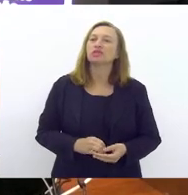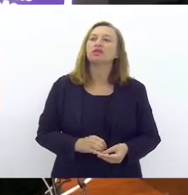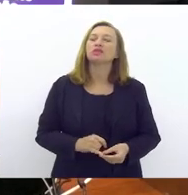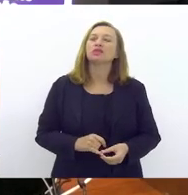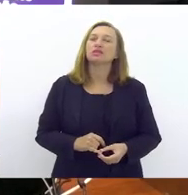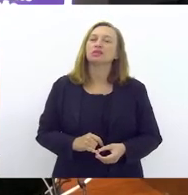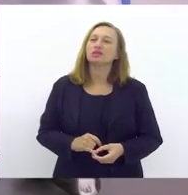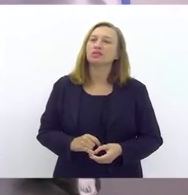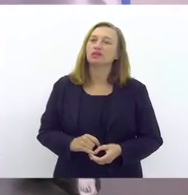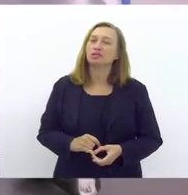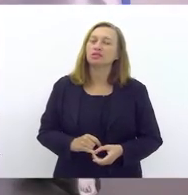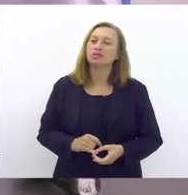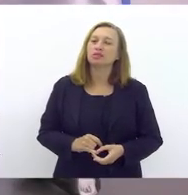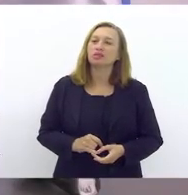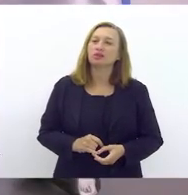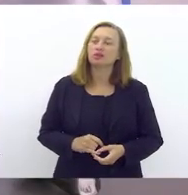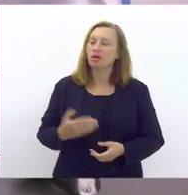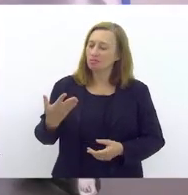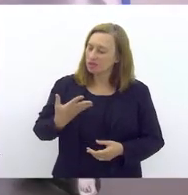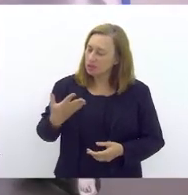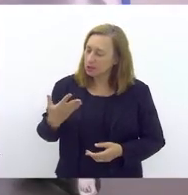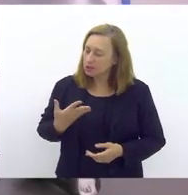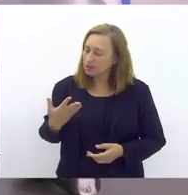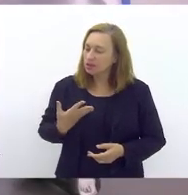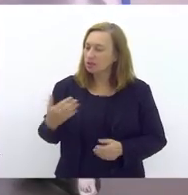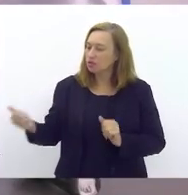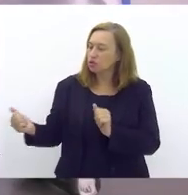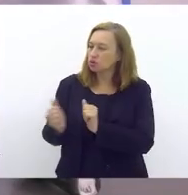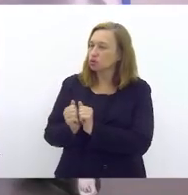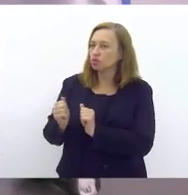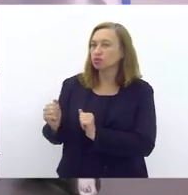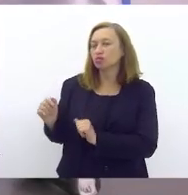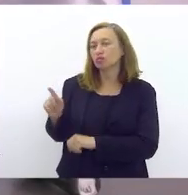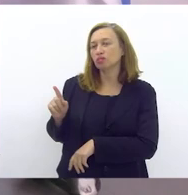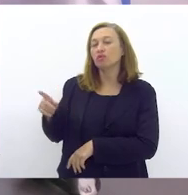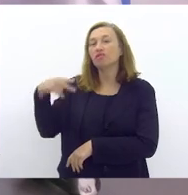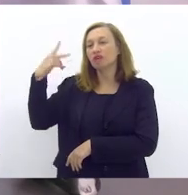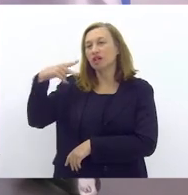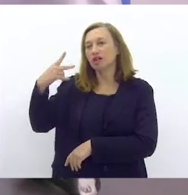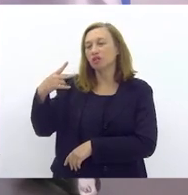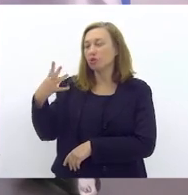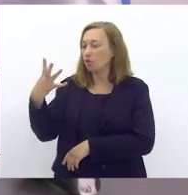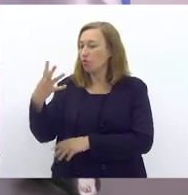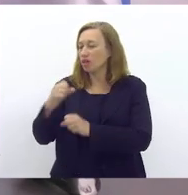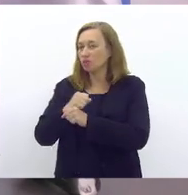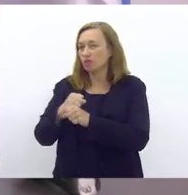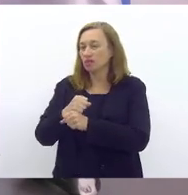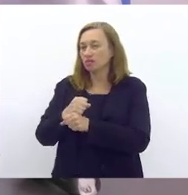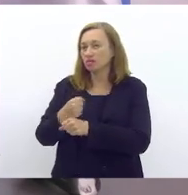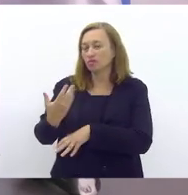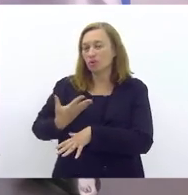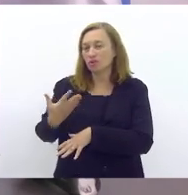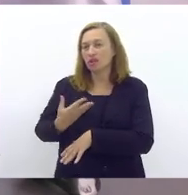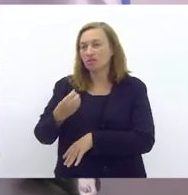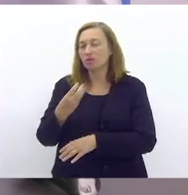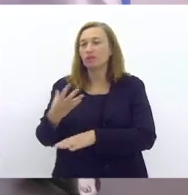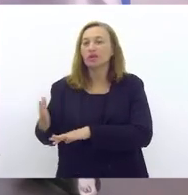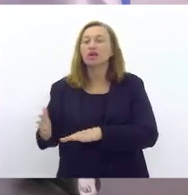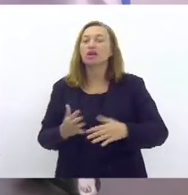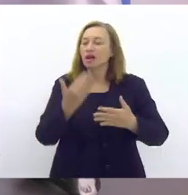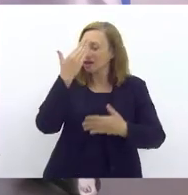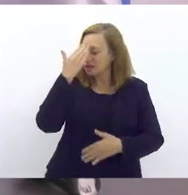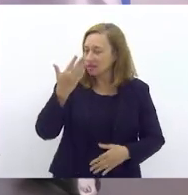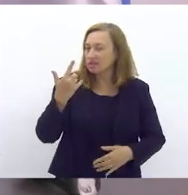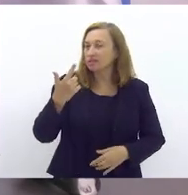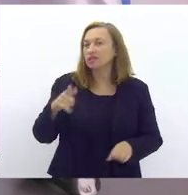legislativa, né, grande companheira, fui vereador com ela durante 4 anos e fomos muito parceiros. Então, quero agradecer também